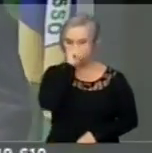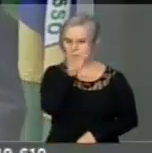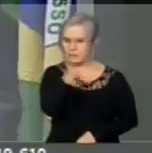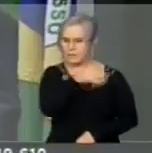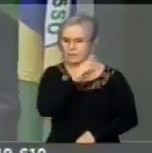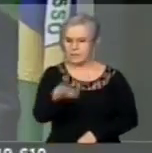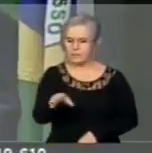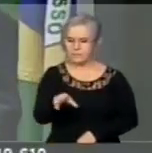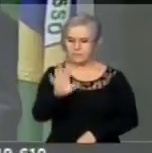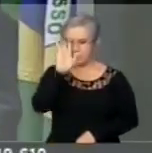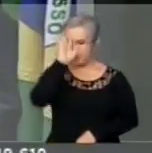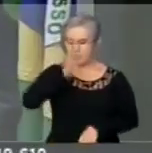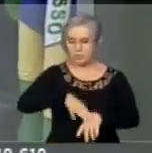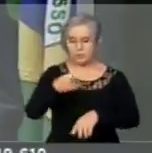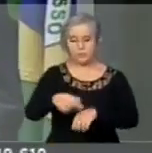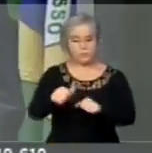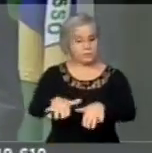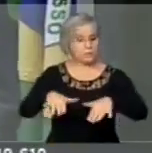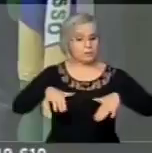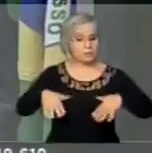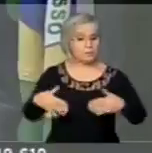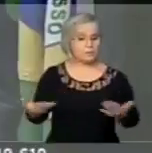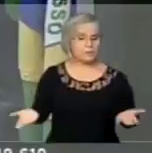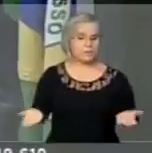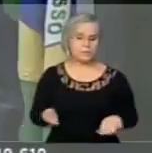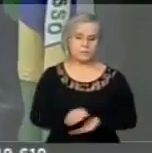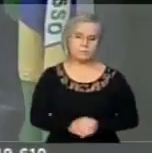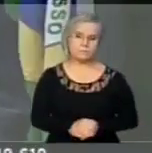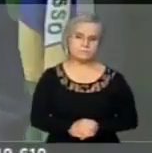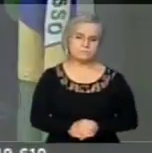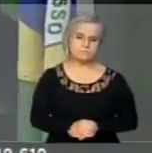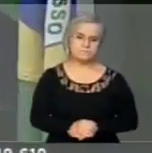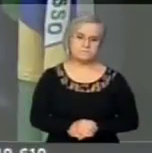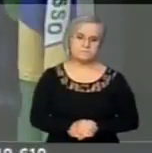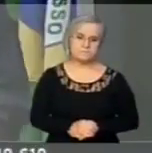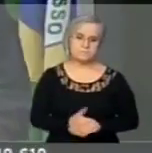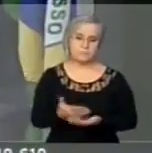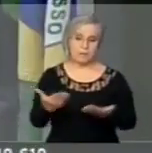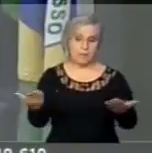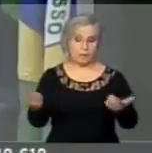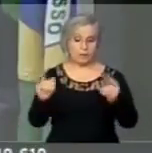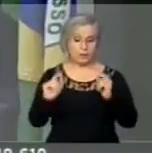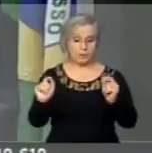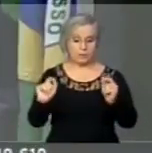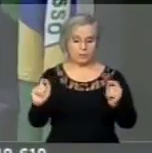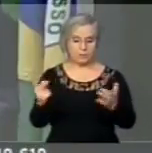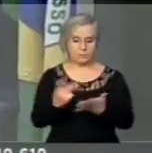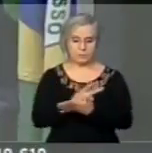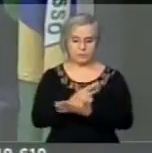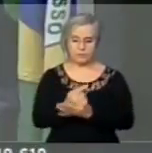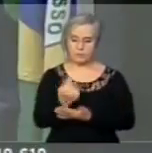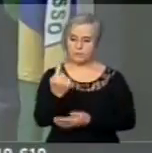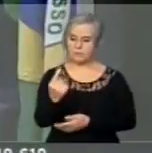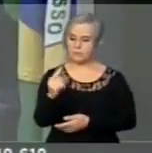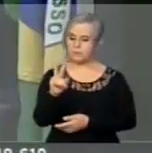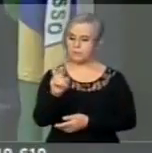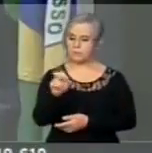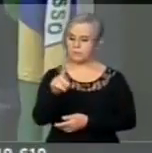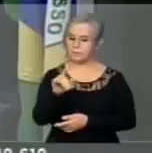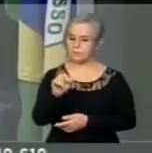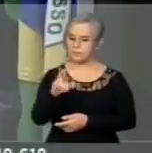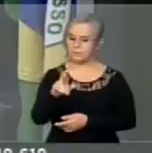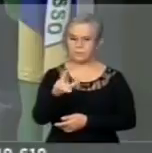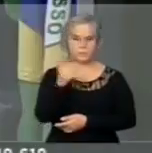em plenário. Isso era o mínimo que o mesmo deveria saber. O fato é que ele não tem mais